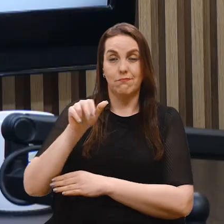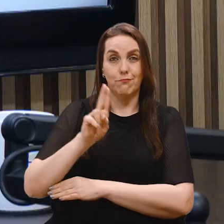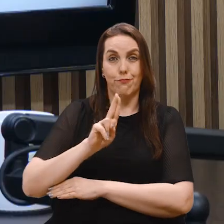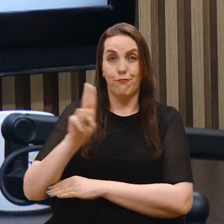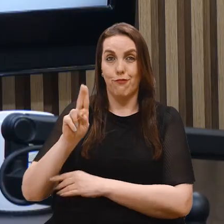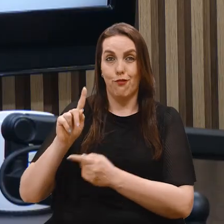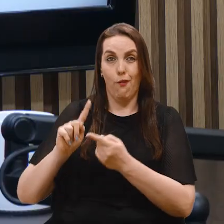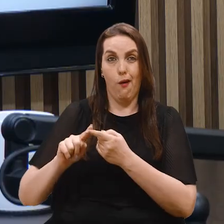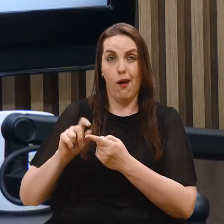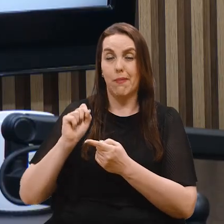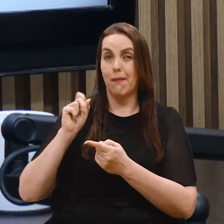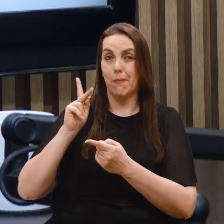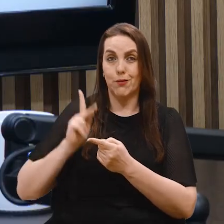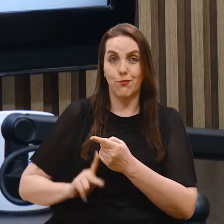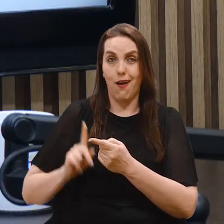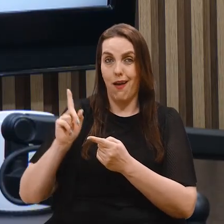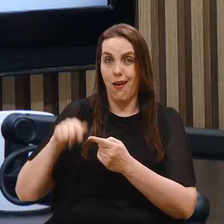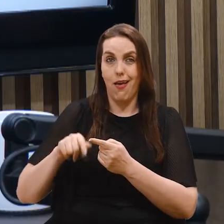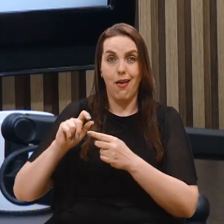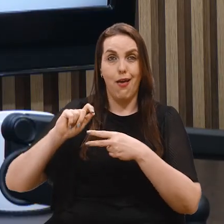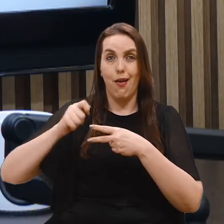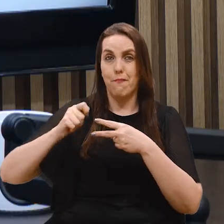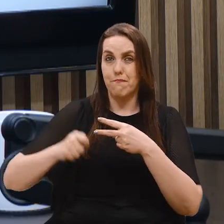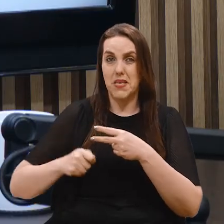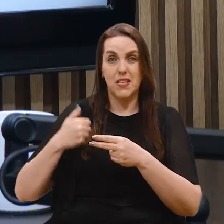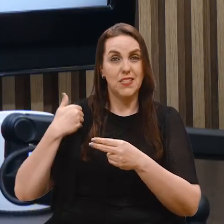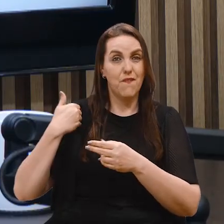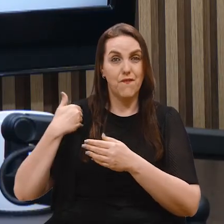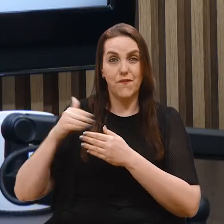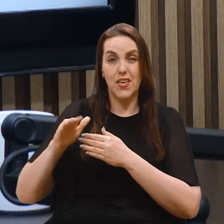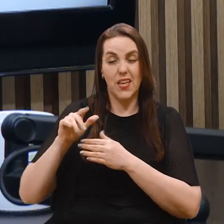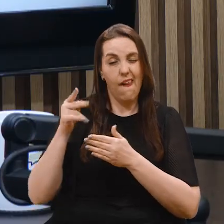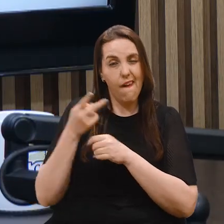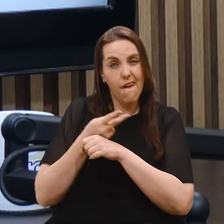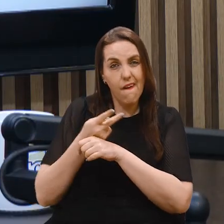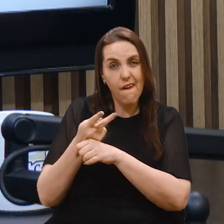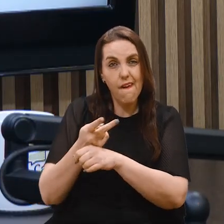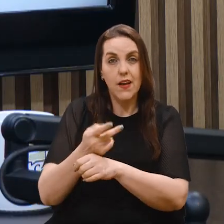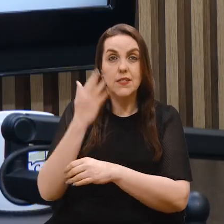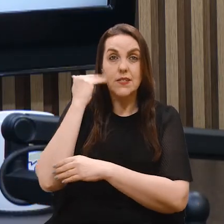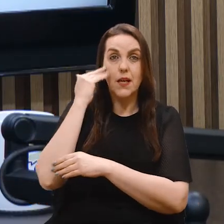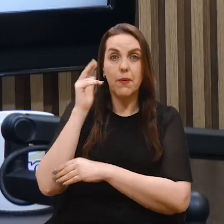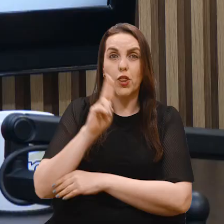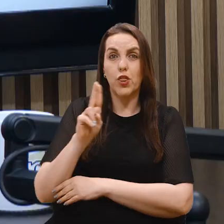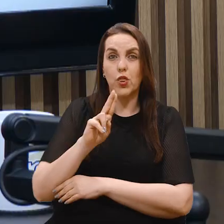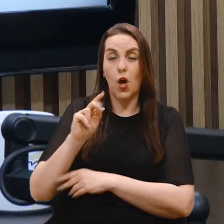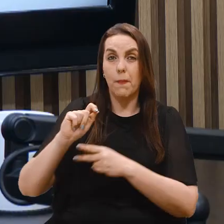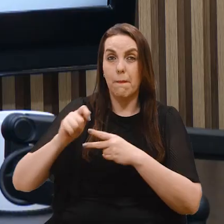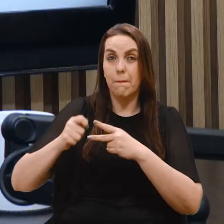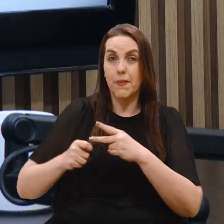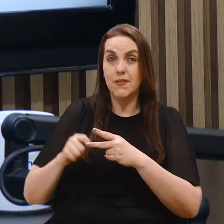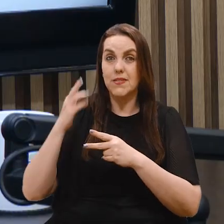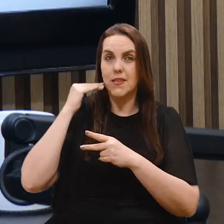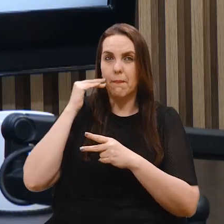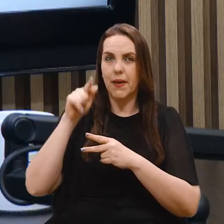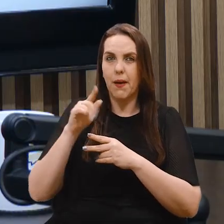que é, se for via Pix, pede fazer o Pix, tem que saber o nome de quem que é, pra gente poder fazer, porque isso não deve